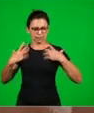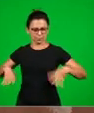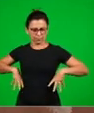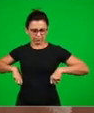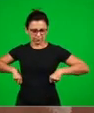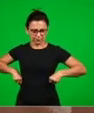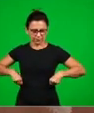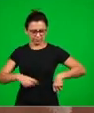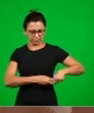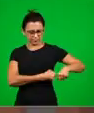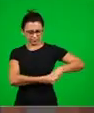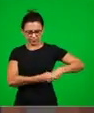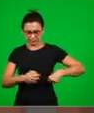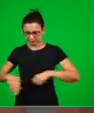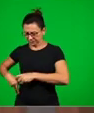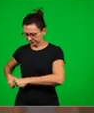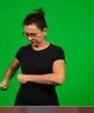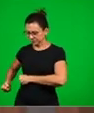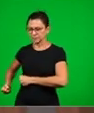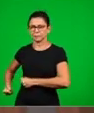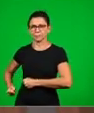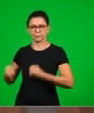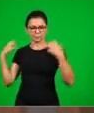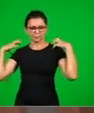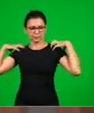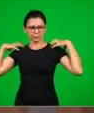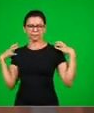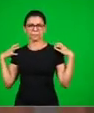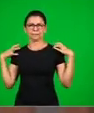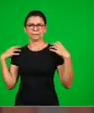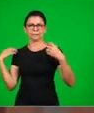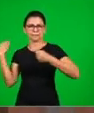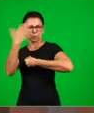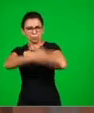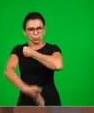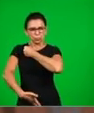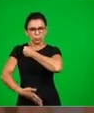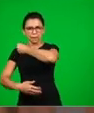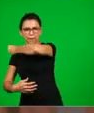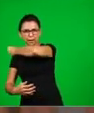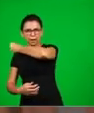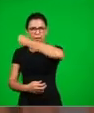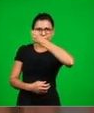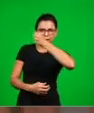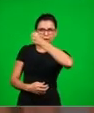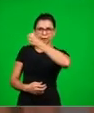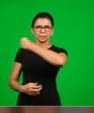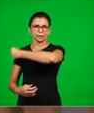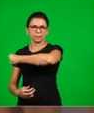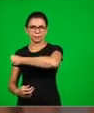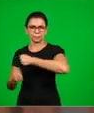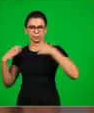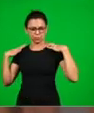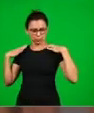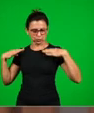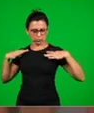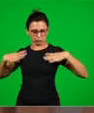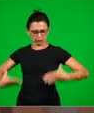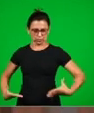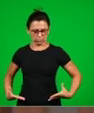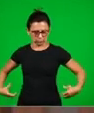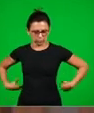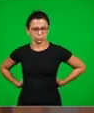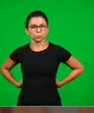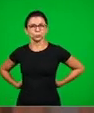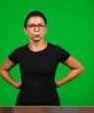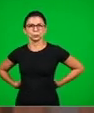sua vida. Não é um negócio. O escudo, ele movimenta, mas a couraça não. É que está dentro de você. É a